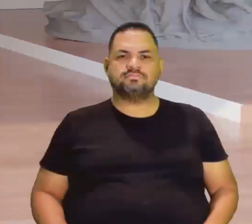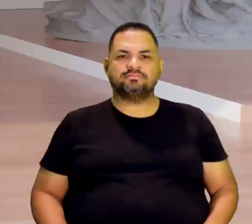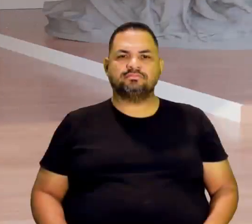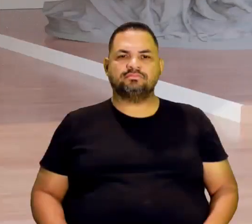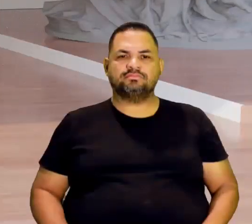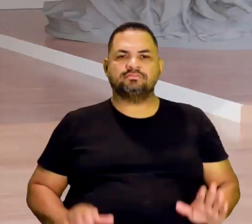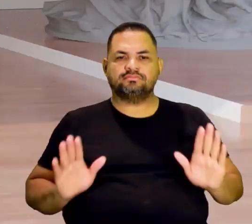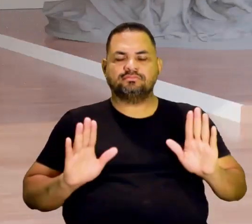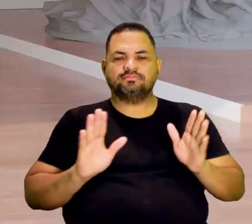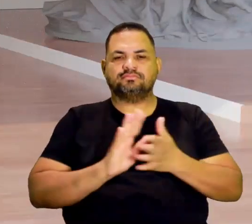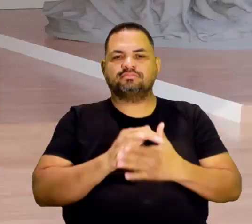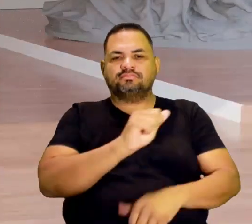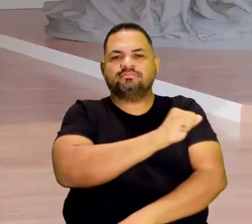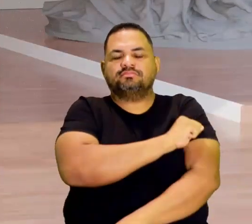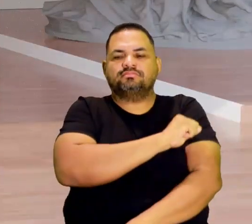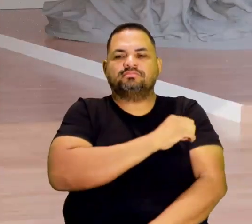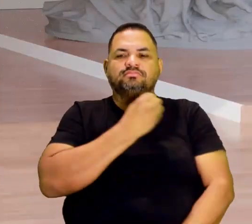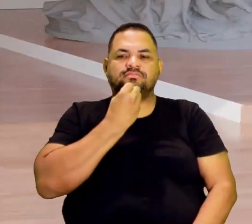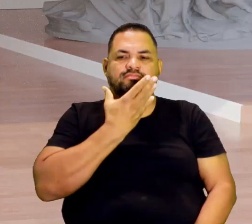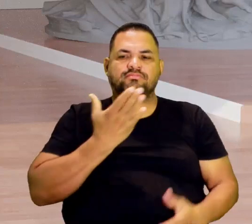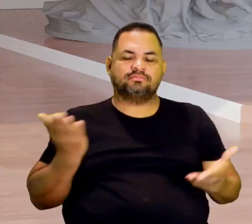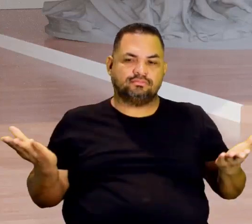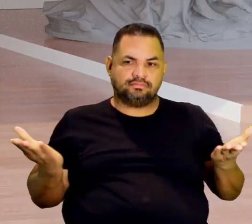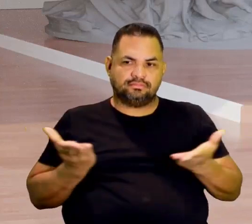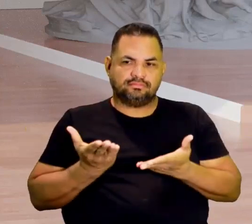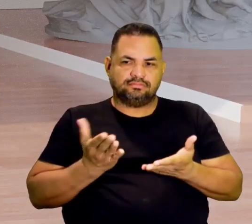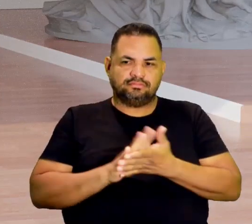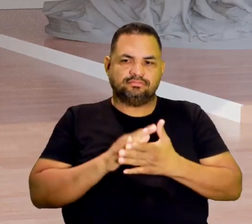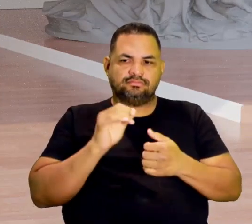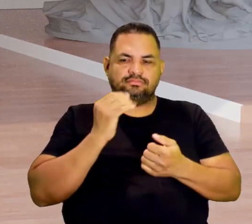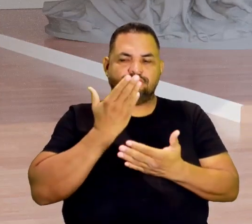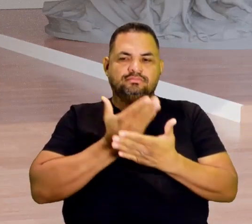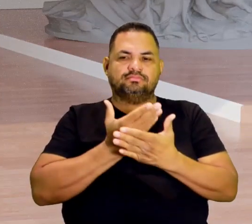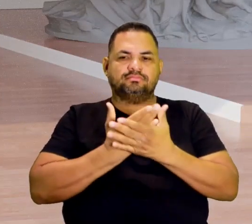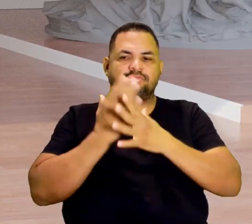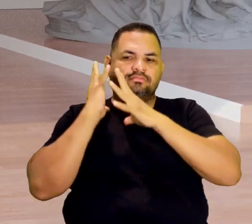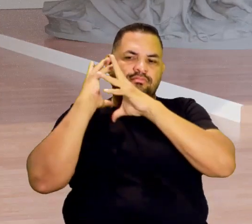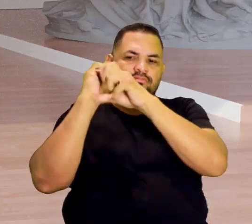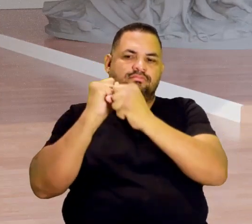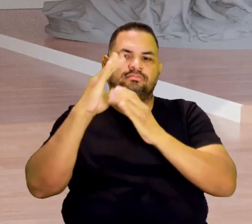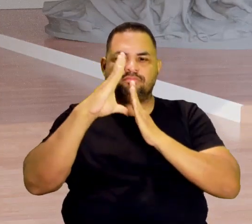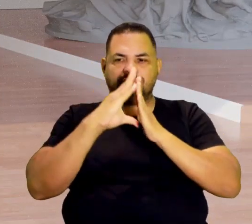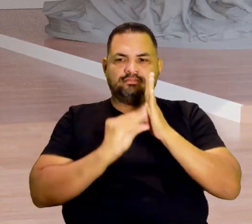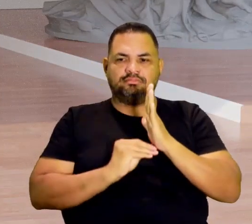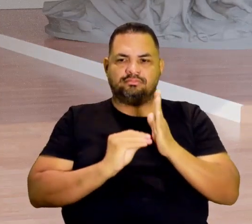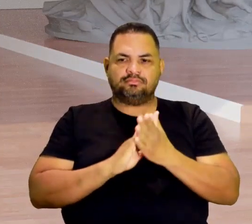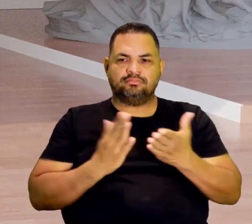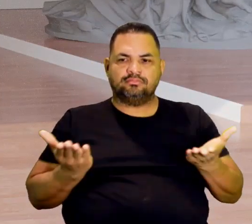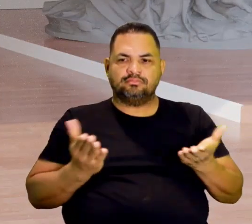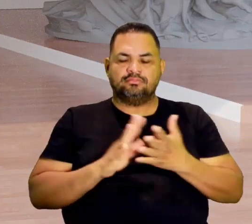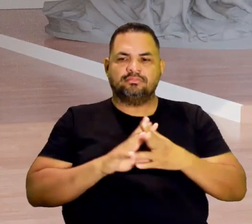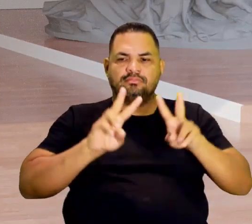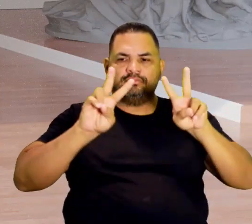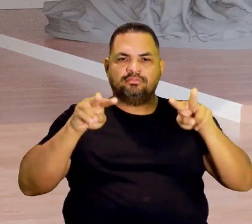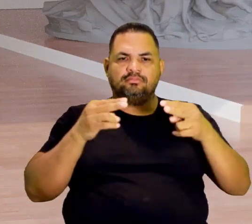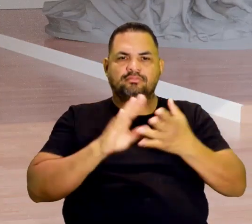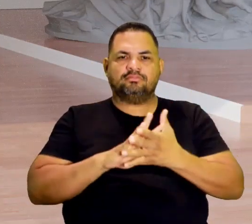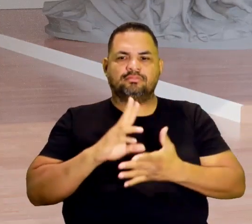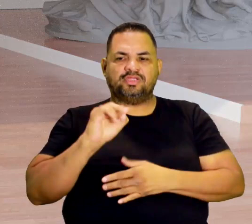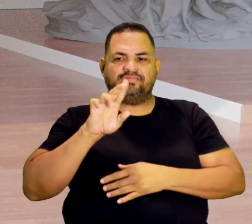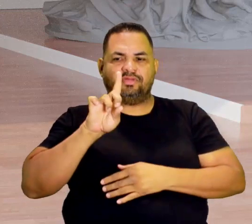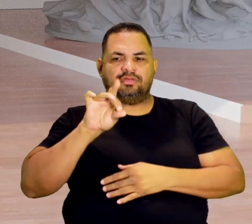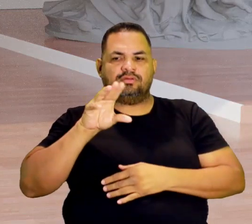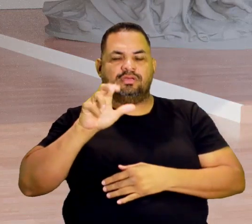Olá, alunos, tudo bem? Então, agora nós vamos para a nossa aula de revisão de conteúdos, né? Sobre as